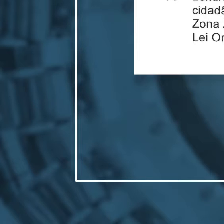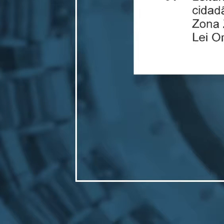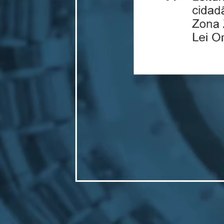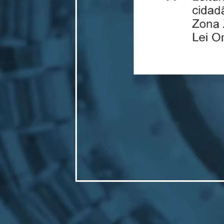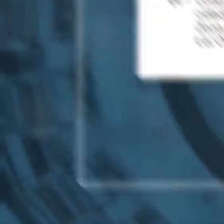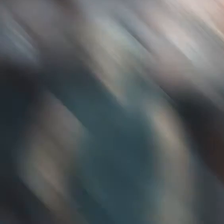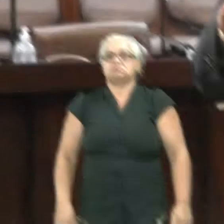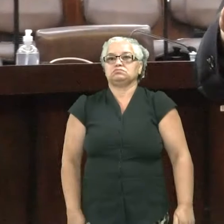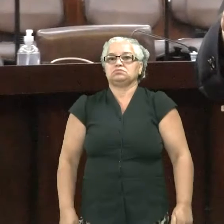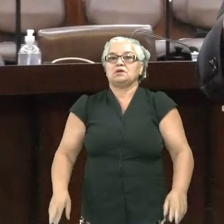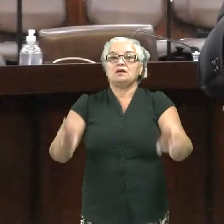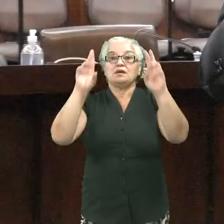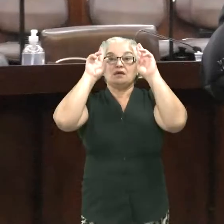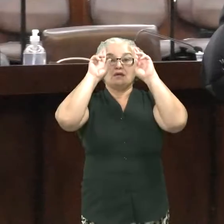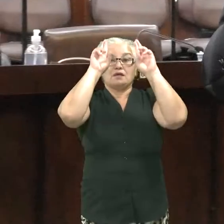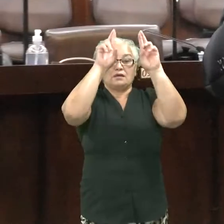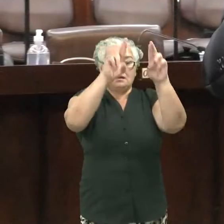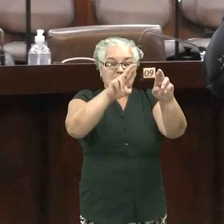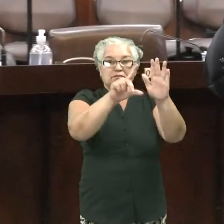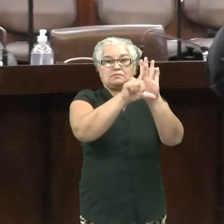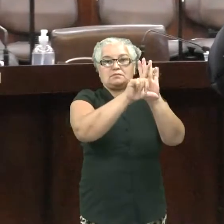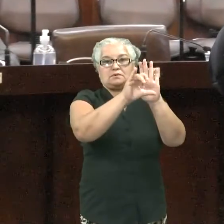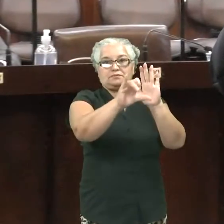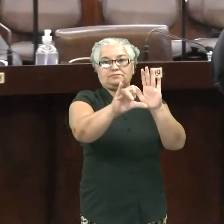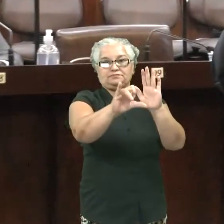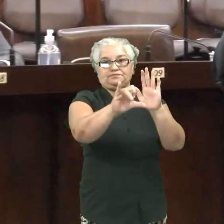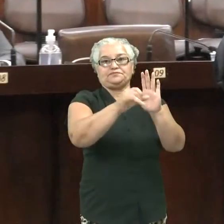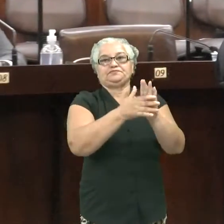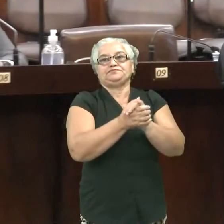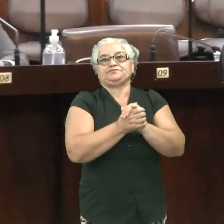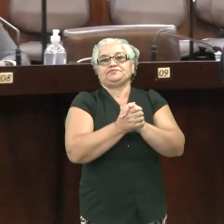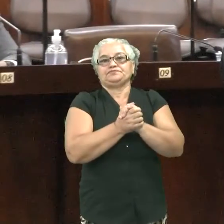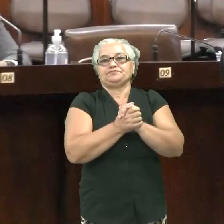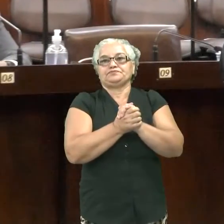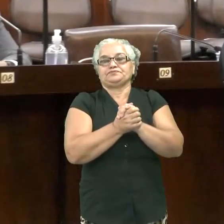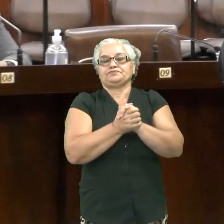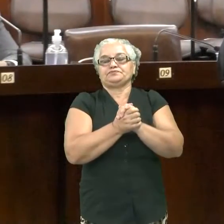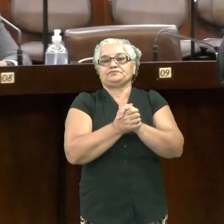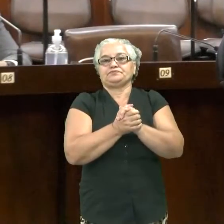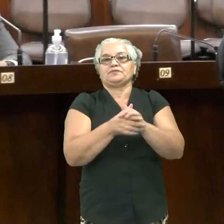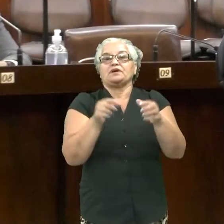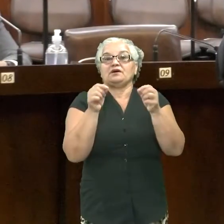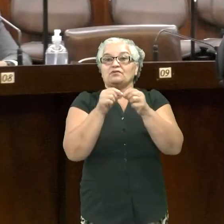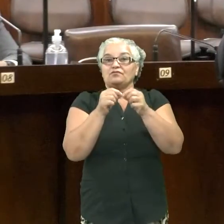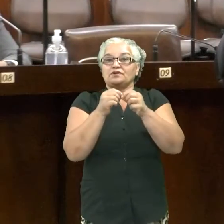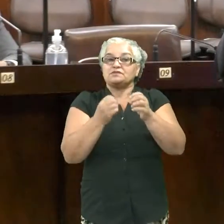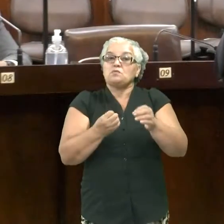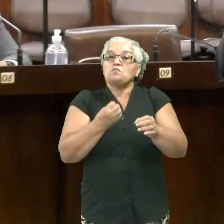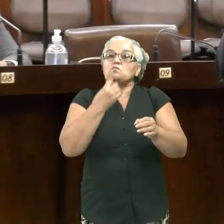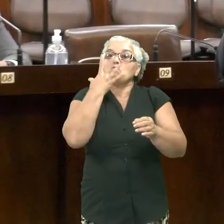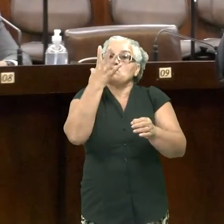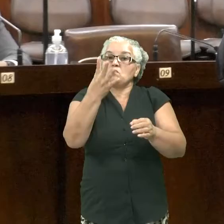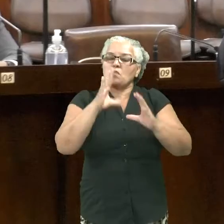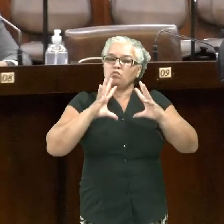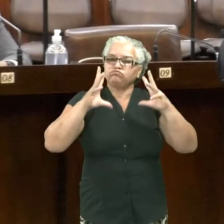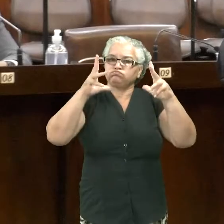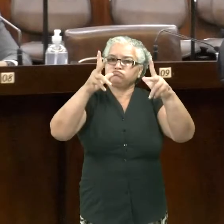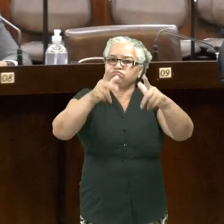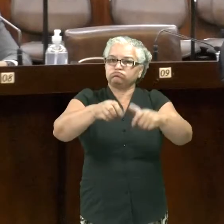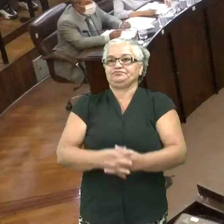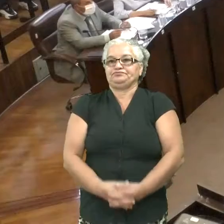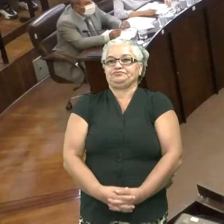federal Júnior Pfeffen. O primeiro suplente do vereador agente federal Júnior Pfeffen foi convocado para a votação. Luciano Fontana